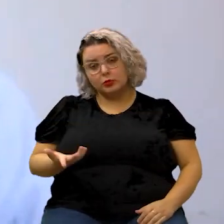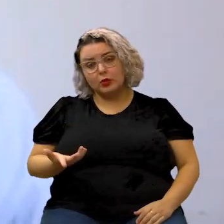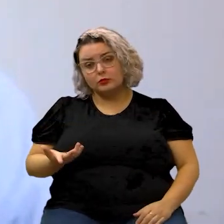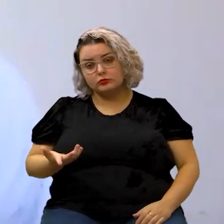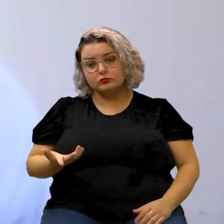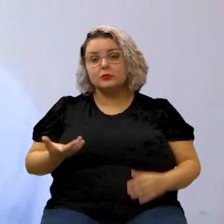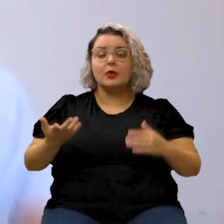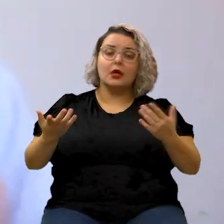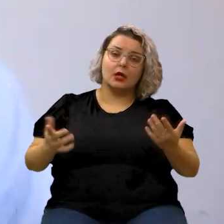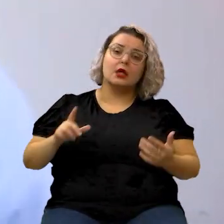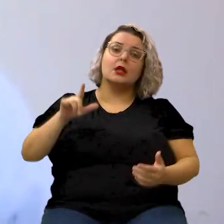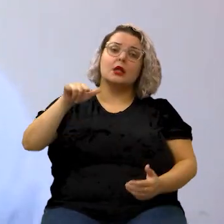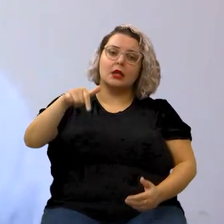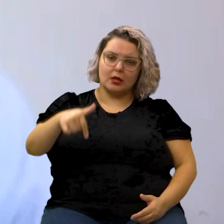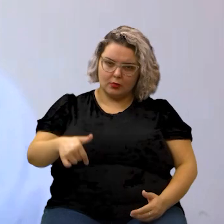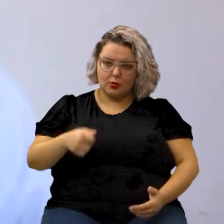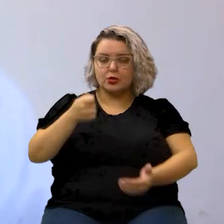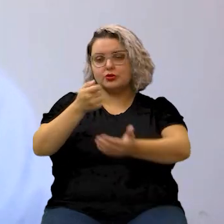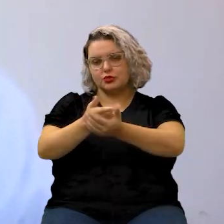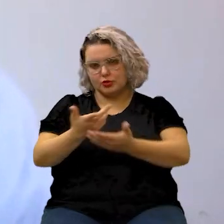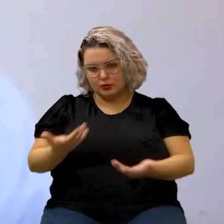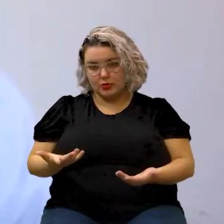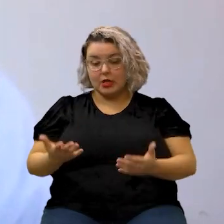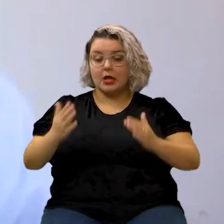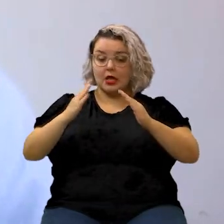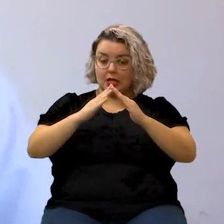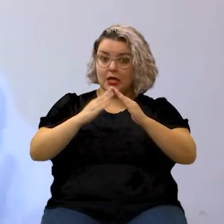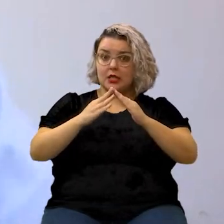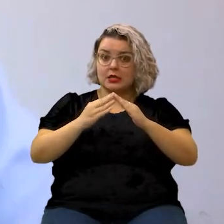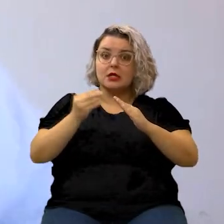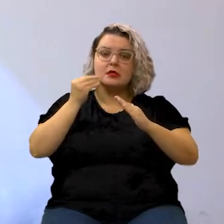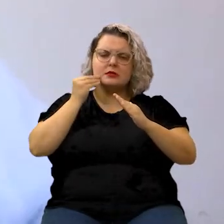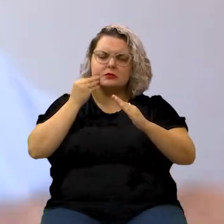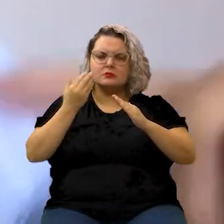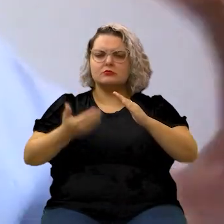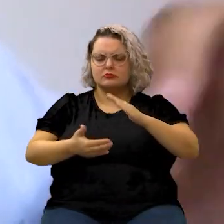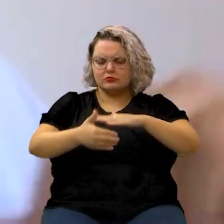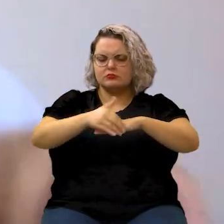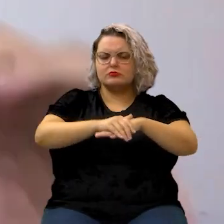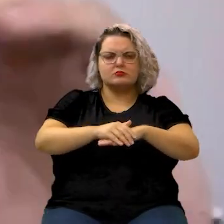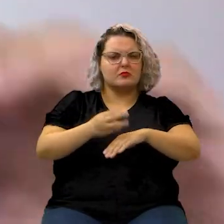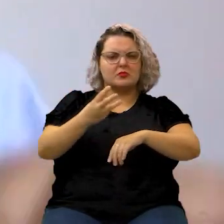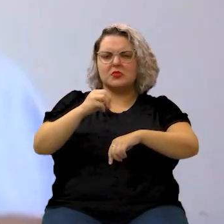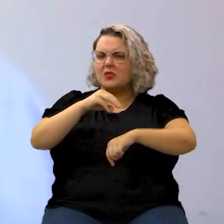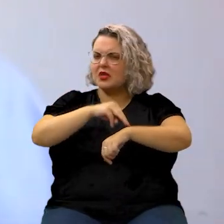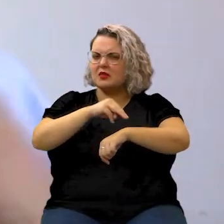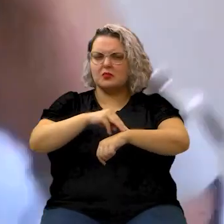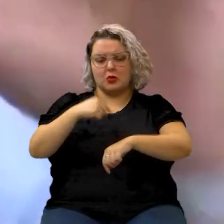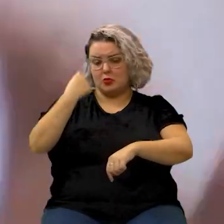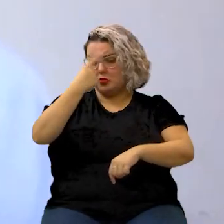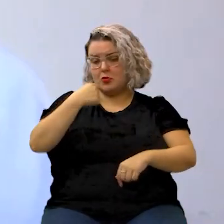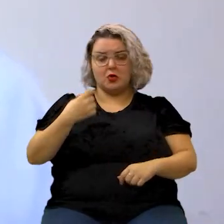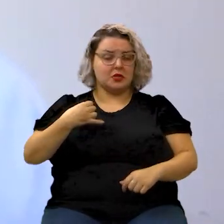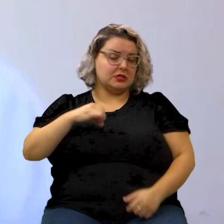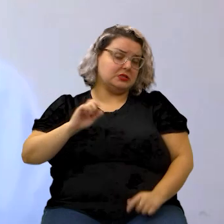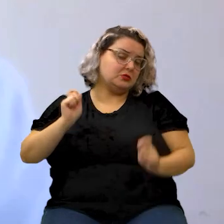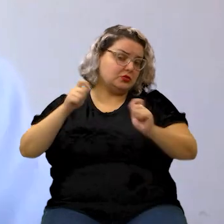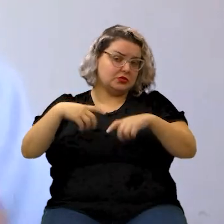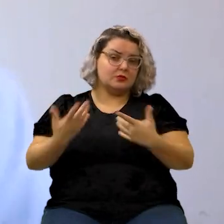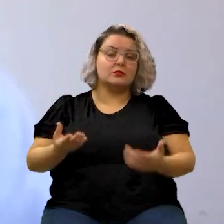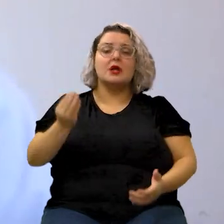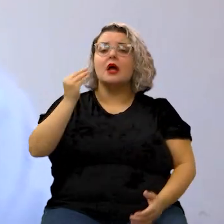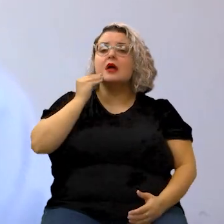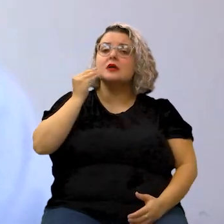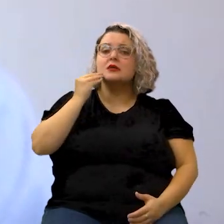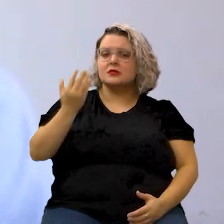ou não. E mesmo depois que você comprou, em casa, tenta pegar alguns períodos de meia hora até uma hora, se possível, para